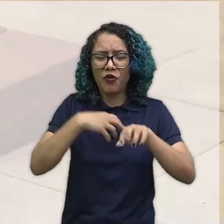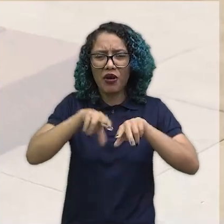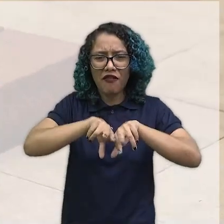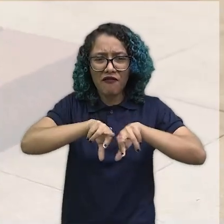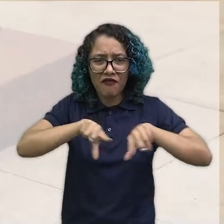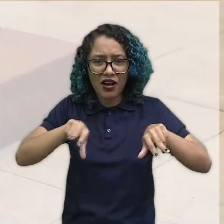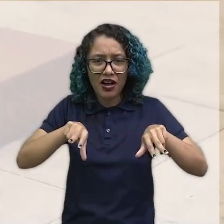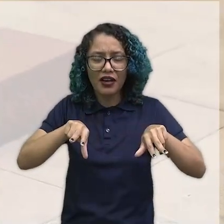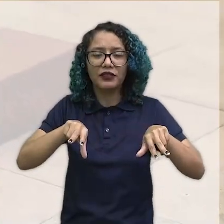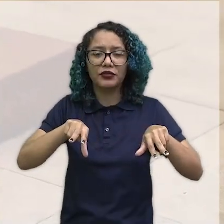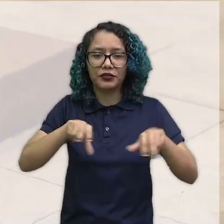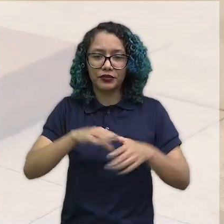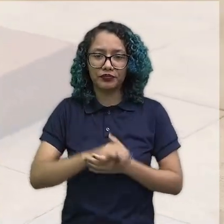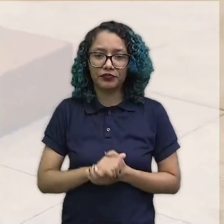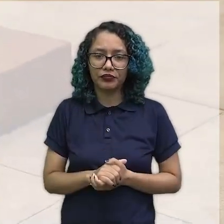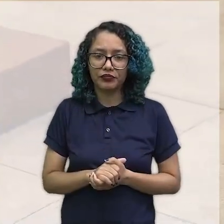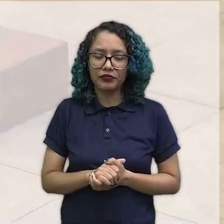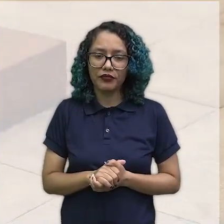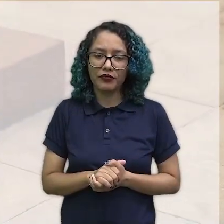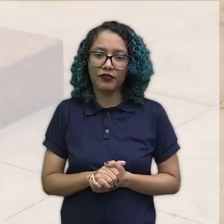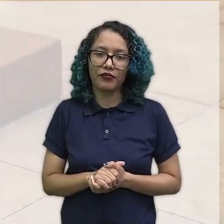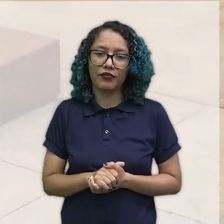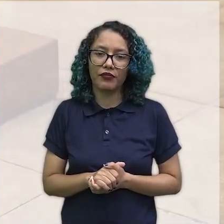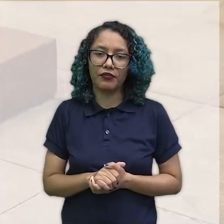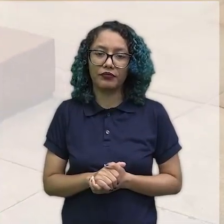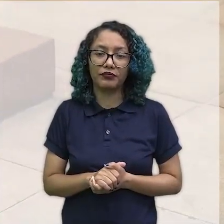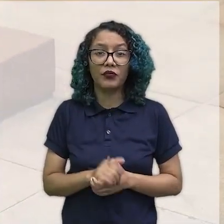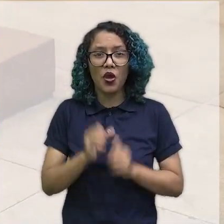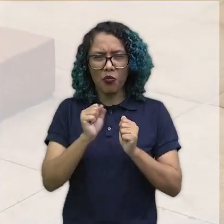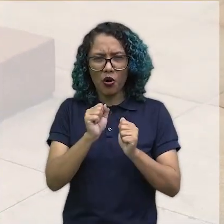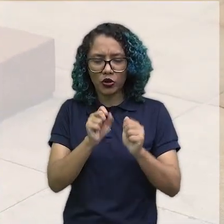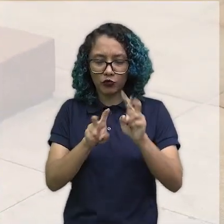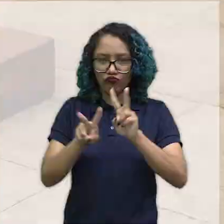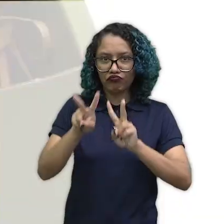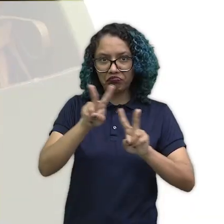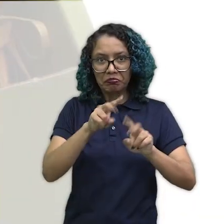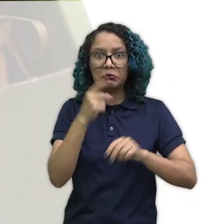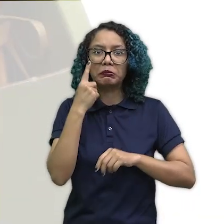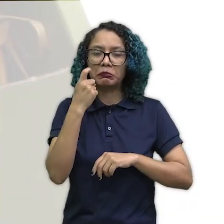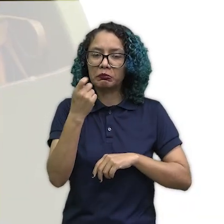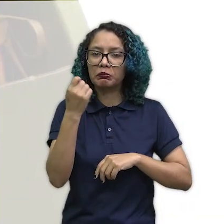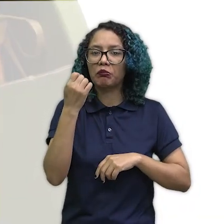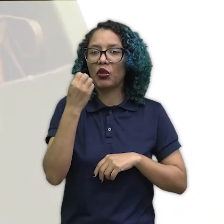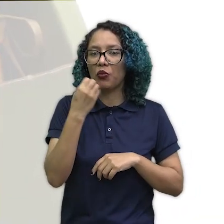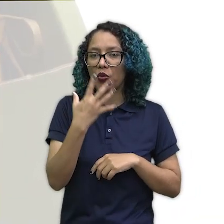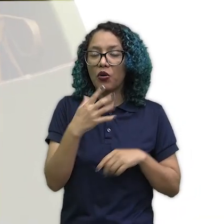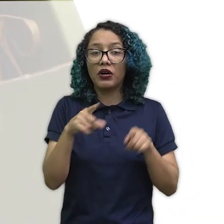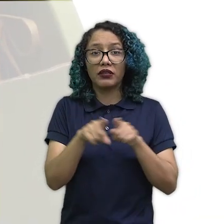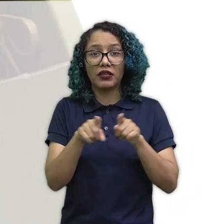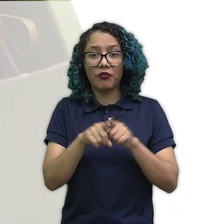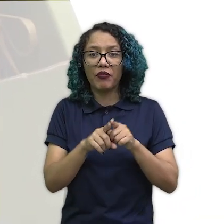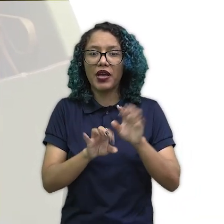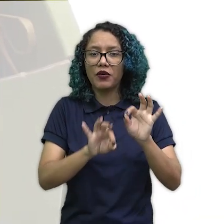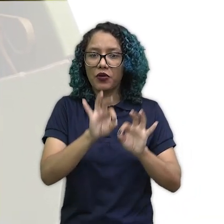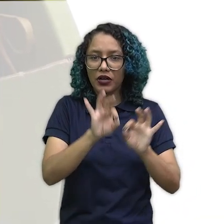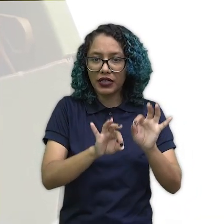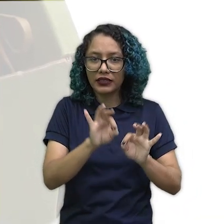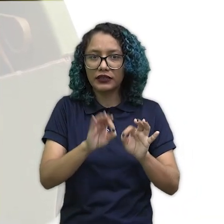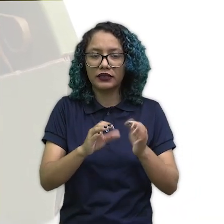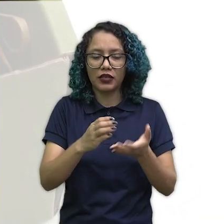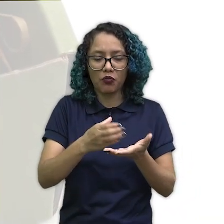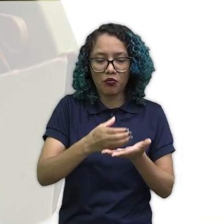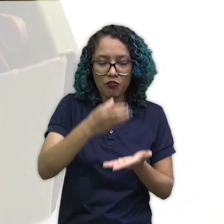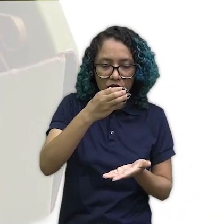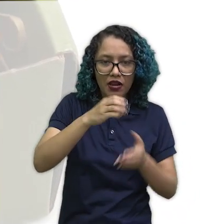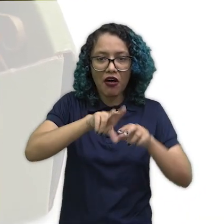A repetição da forma base ao longo de uma direção pode gerar efeitos visuais interessantes. O design de produtos, desde embalagens até